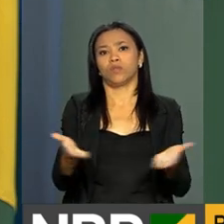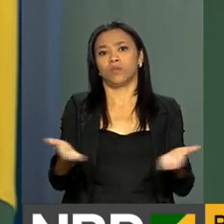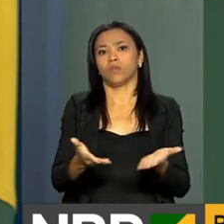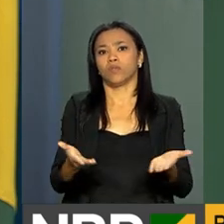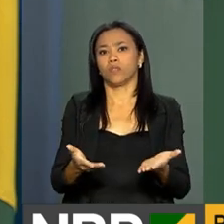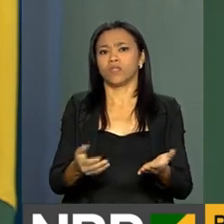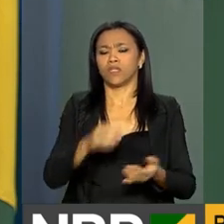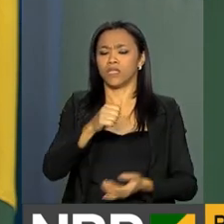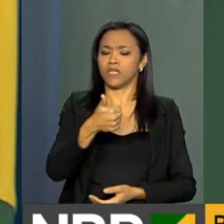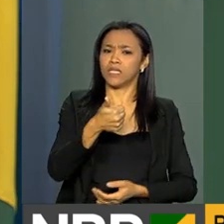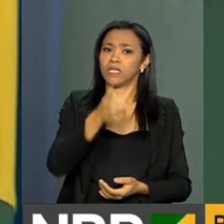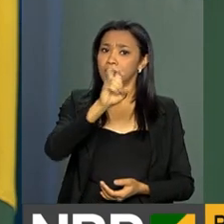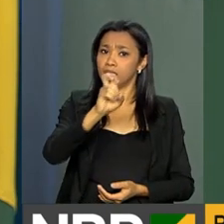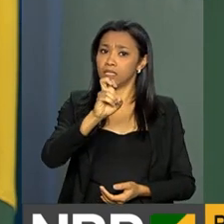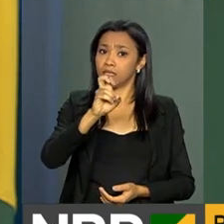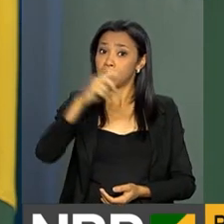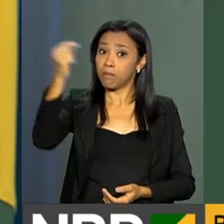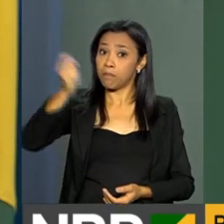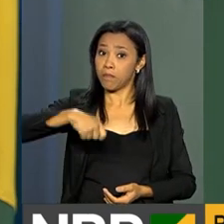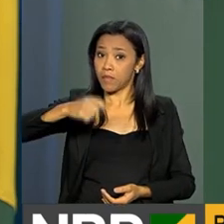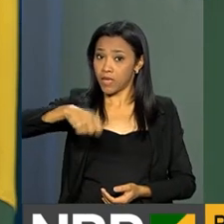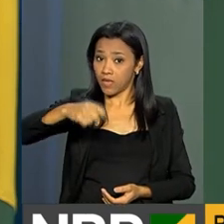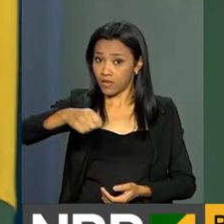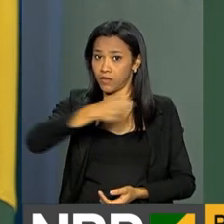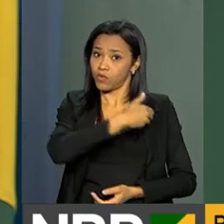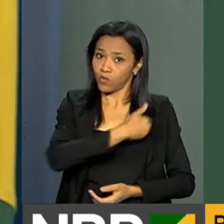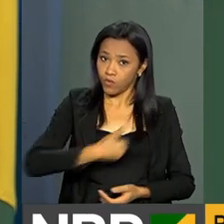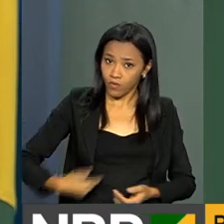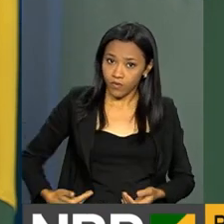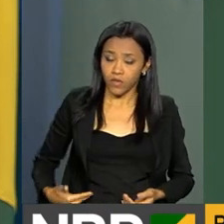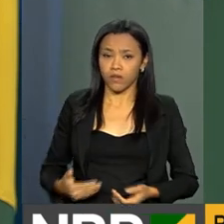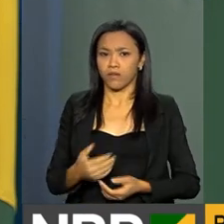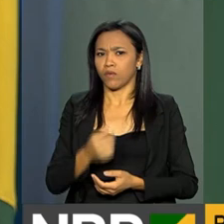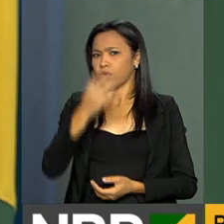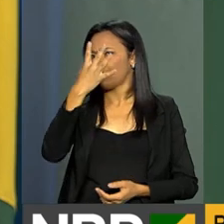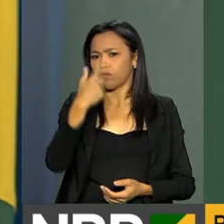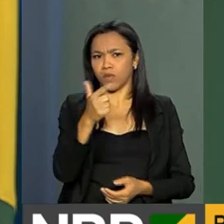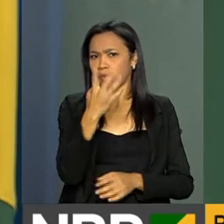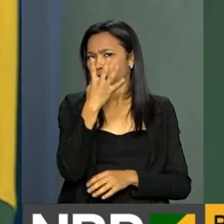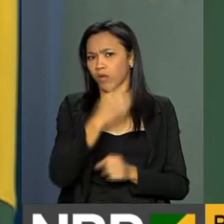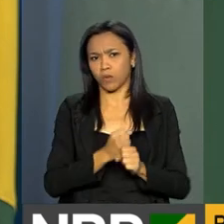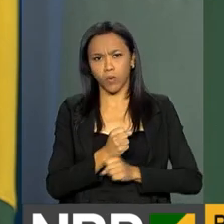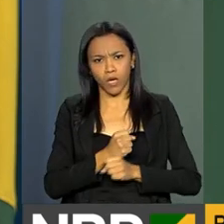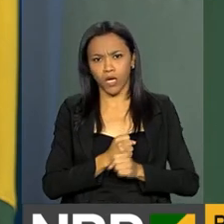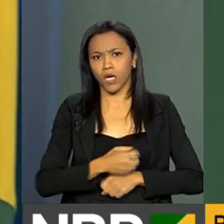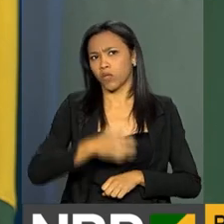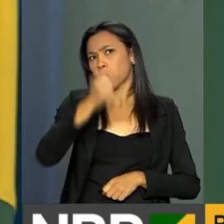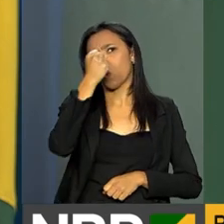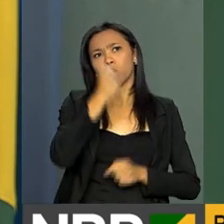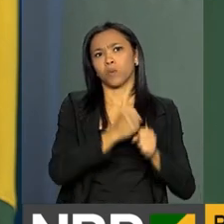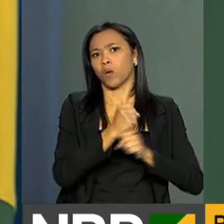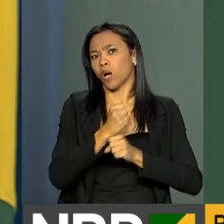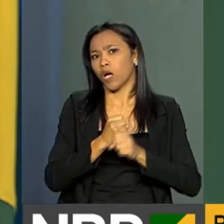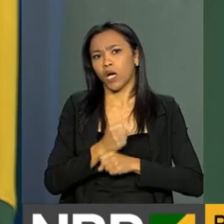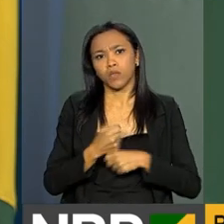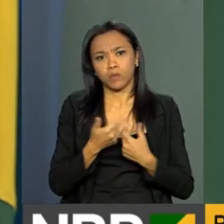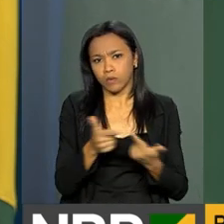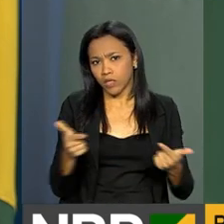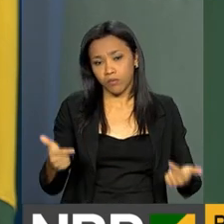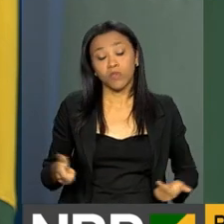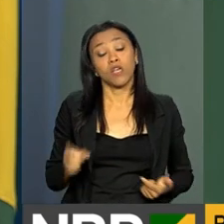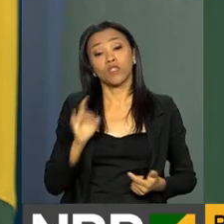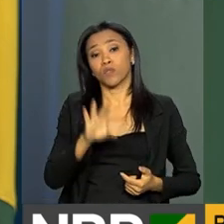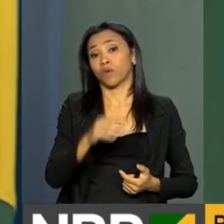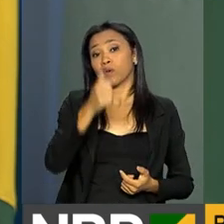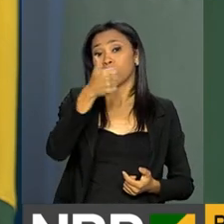Em 15 meses de governo, convenhamos, nós não temos 4 anos de governo, 8 anos de governo, nós temos 15 meses de